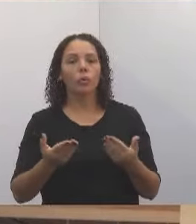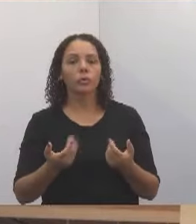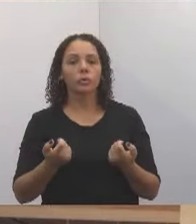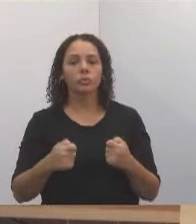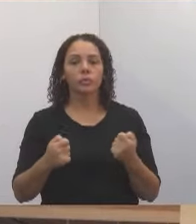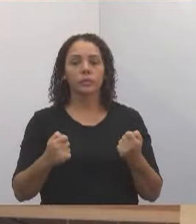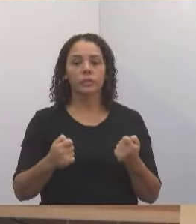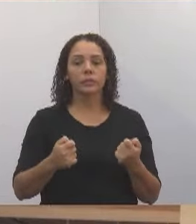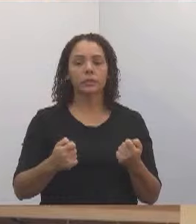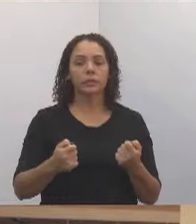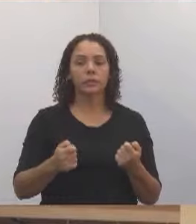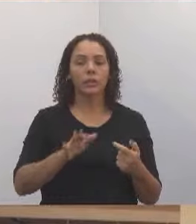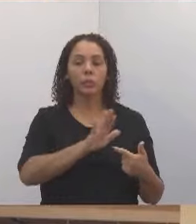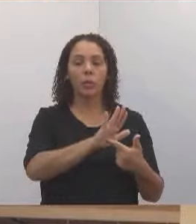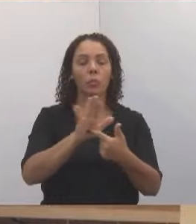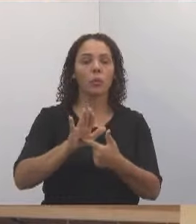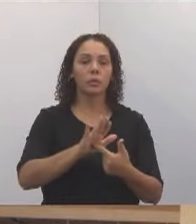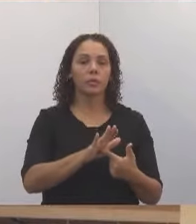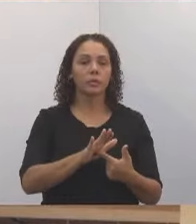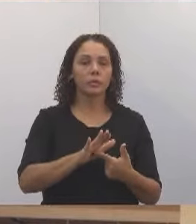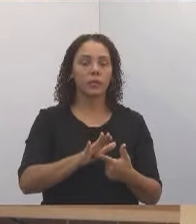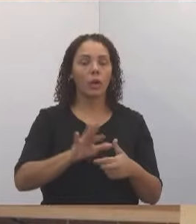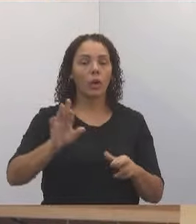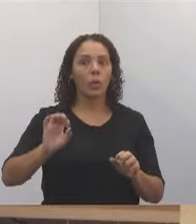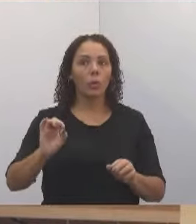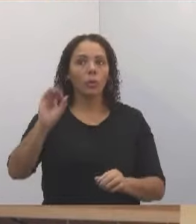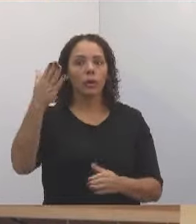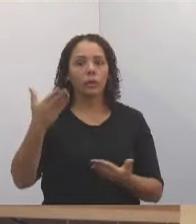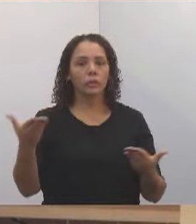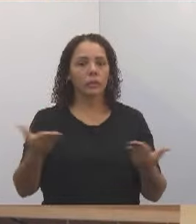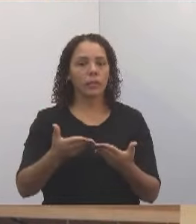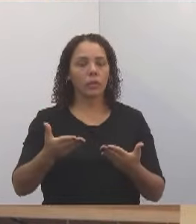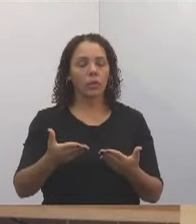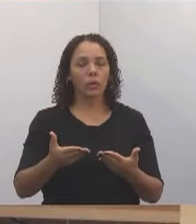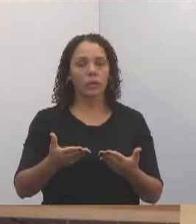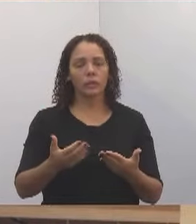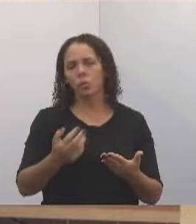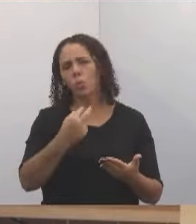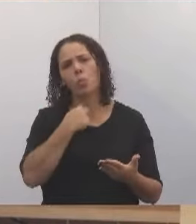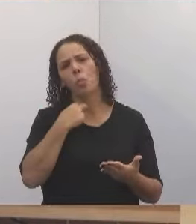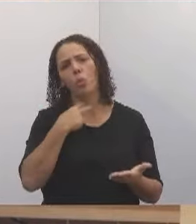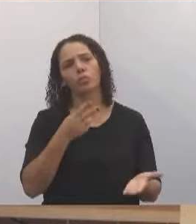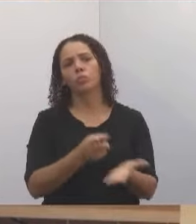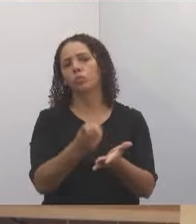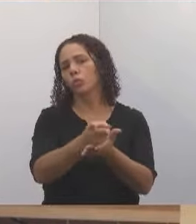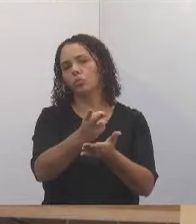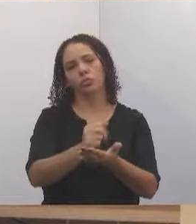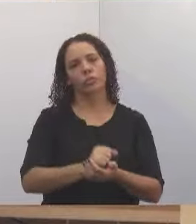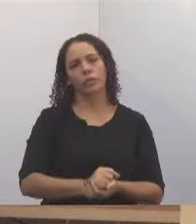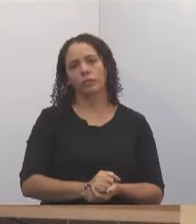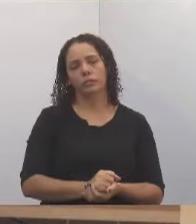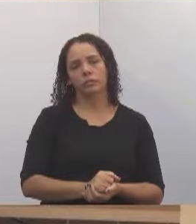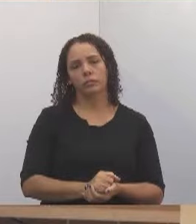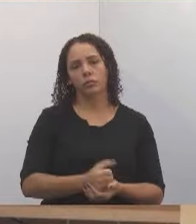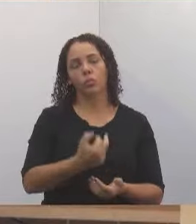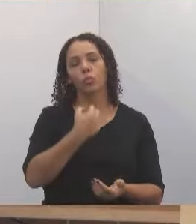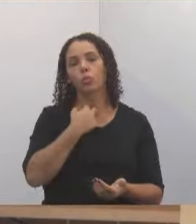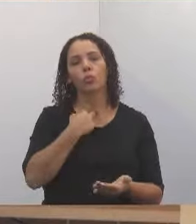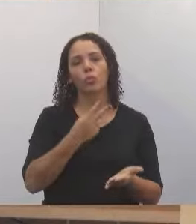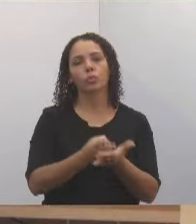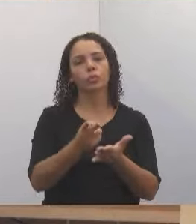trazer para o nosso mundo, a realidade do nosso mundo, que isso não pode acontecer em lugar algum, lugar nenhum.